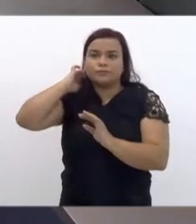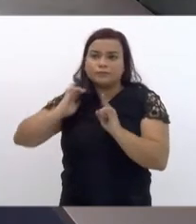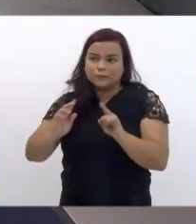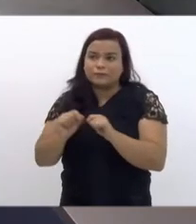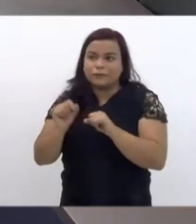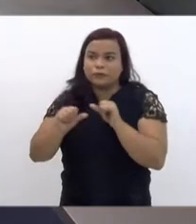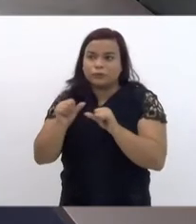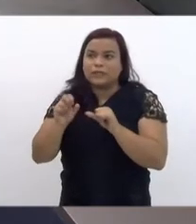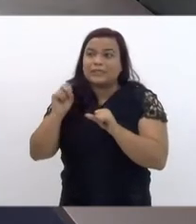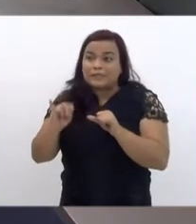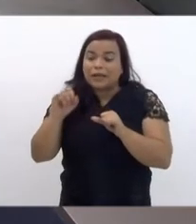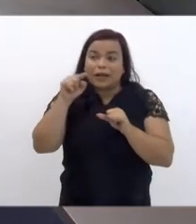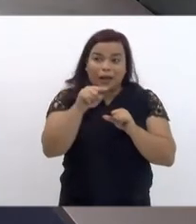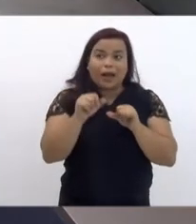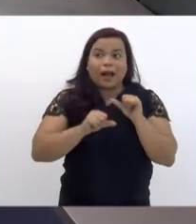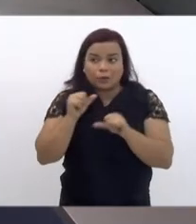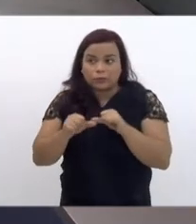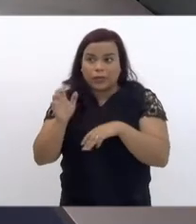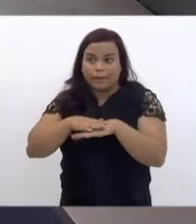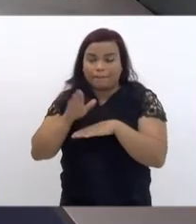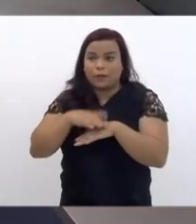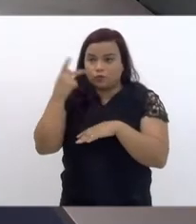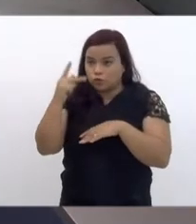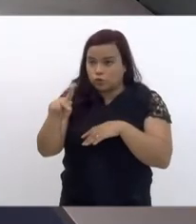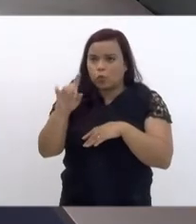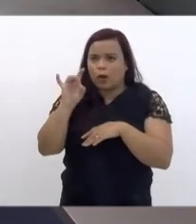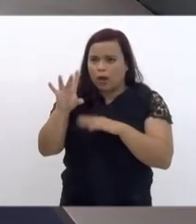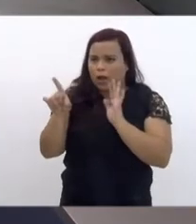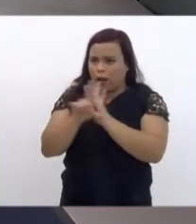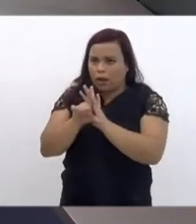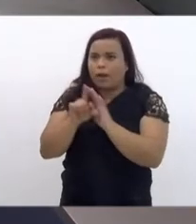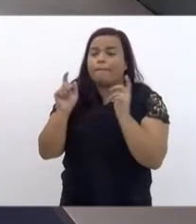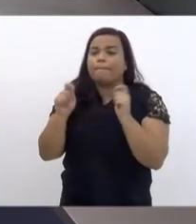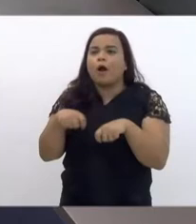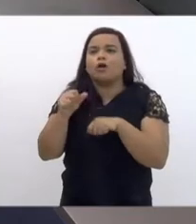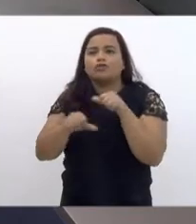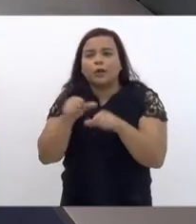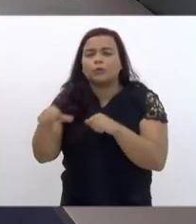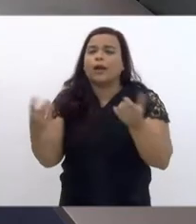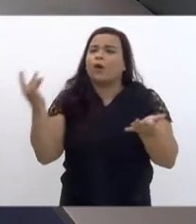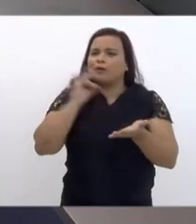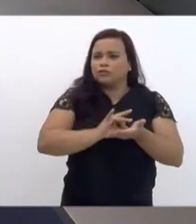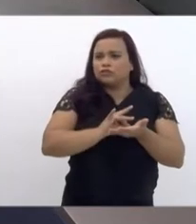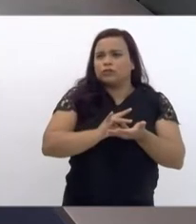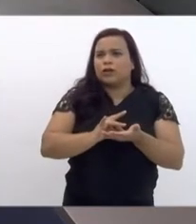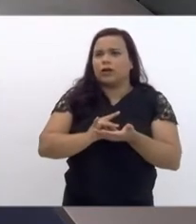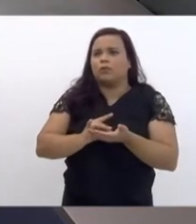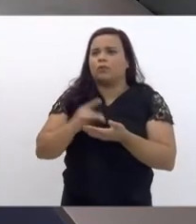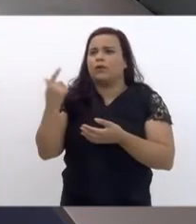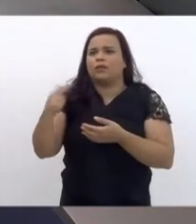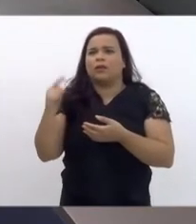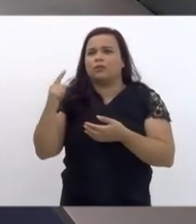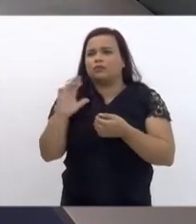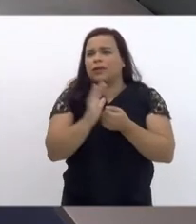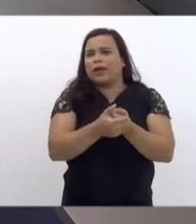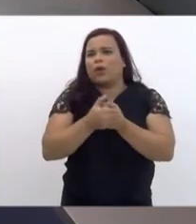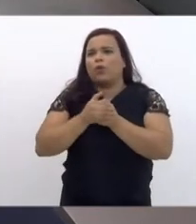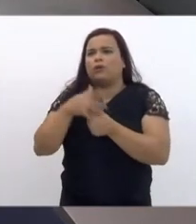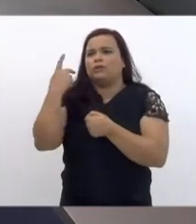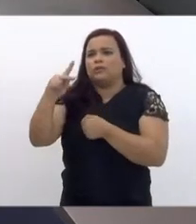se esta lei alterar apenas a sua, ela pode fazer uma alteração na lei original e não ser acolhida na alteração que você